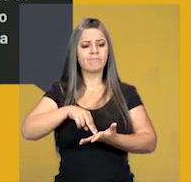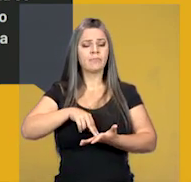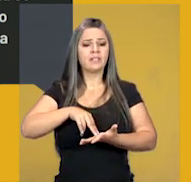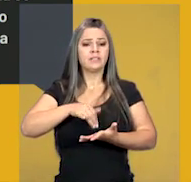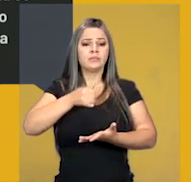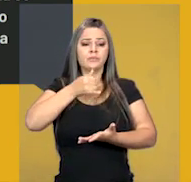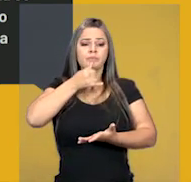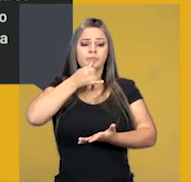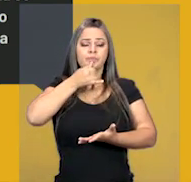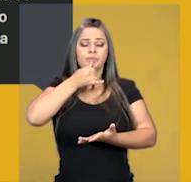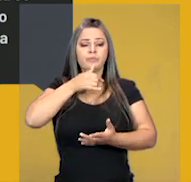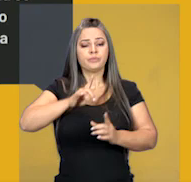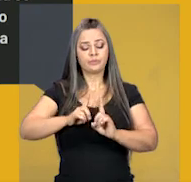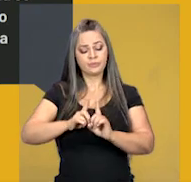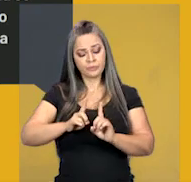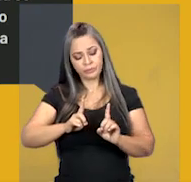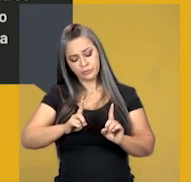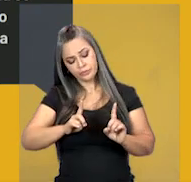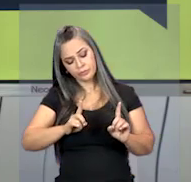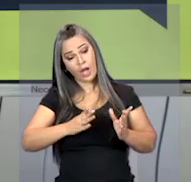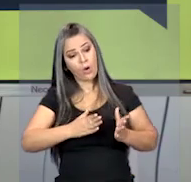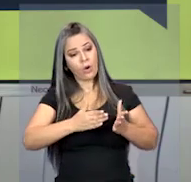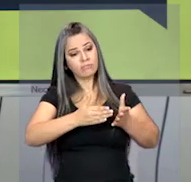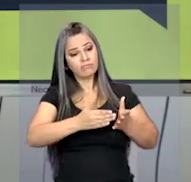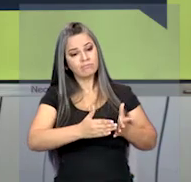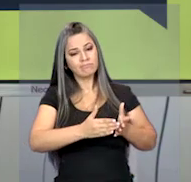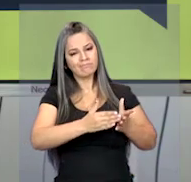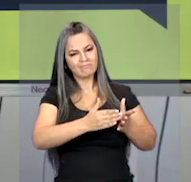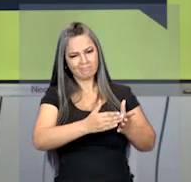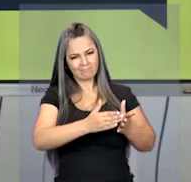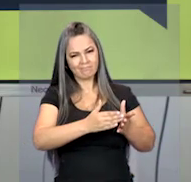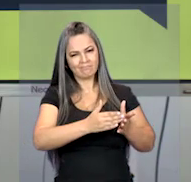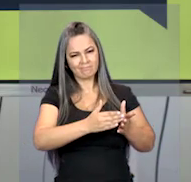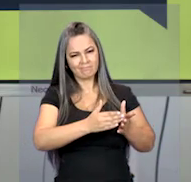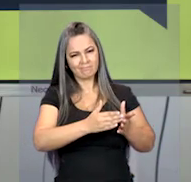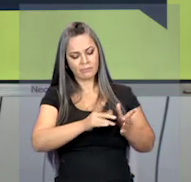o marido que se afastava em sua canoa. Não é noivo, não é marido.